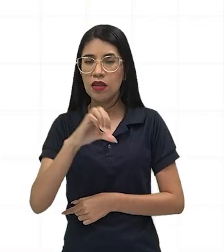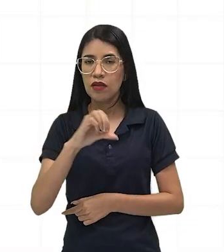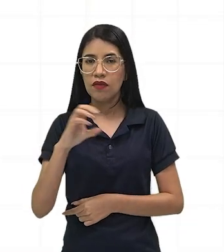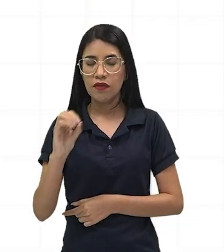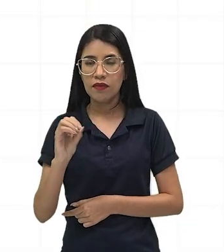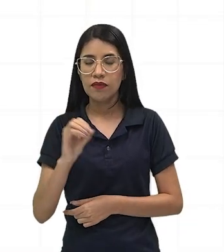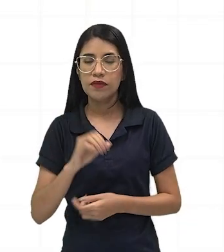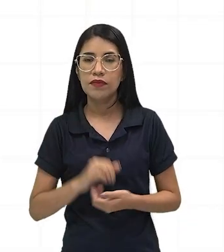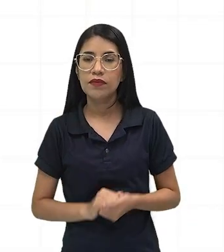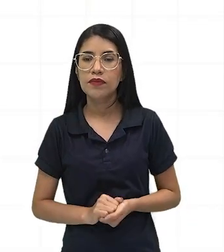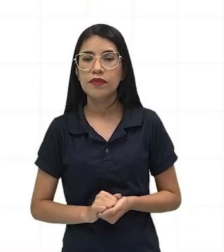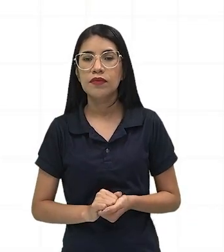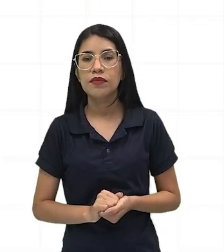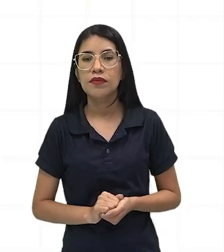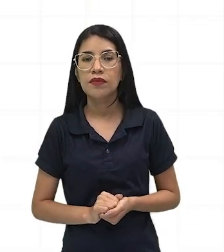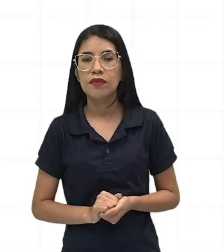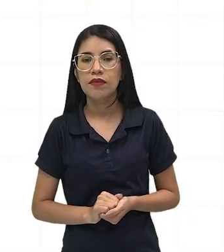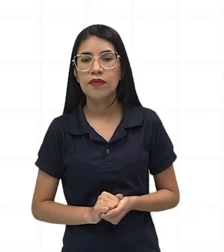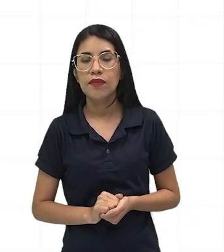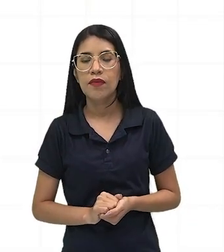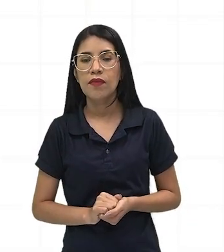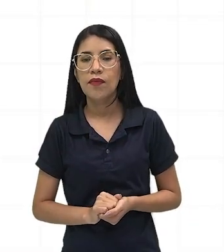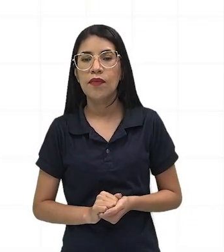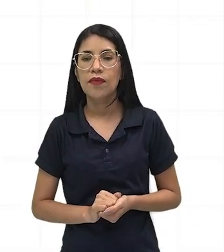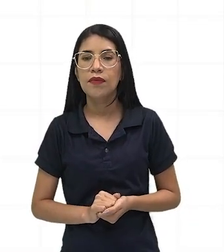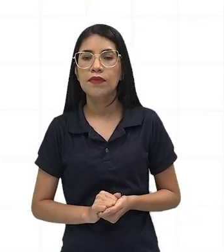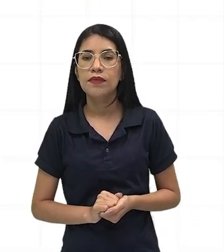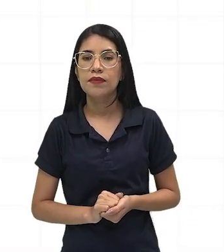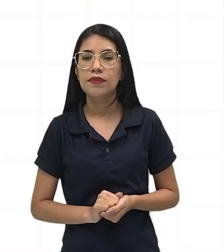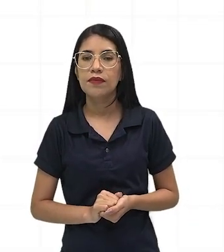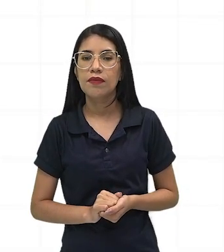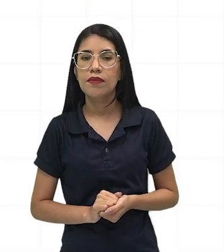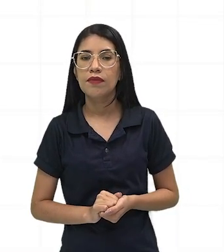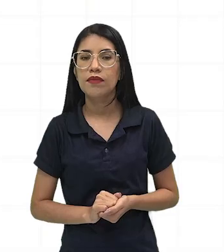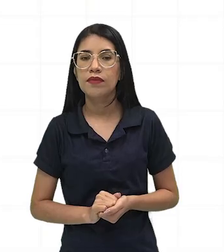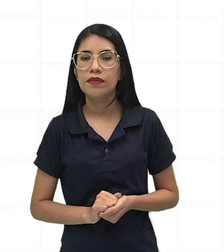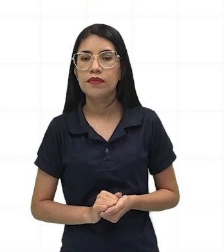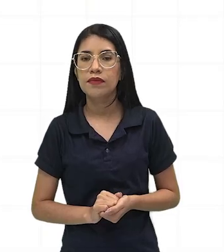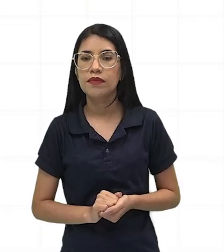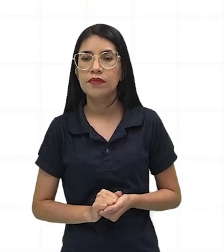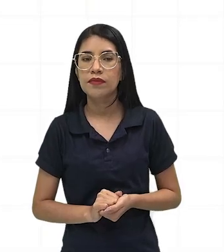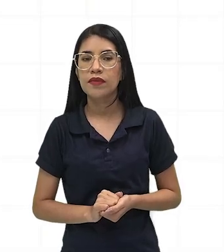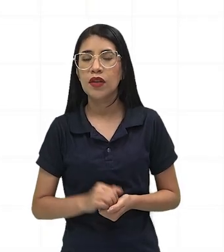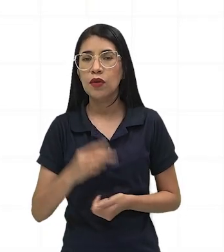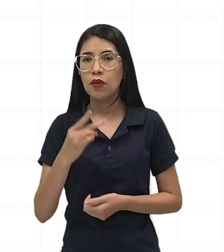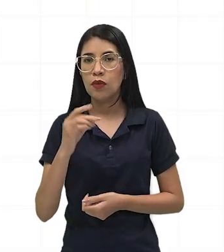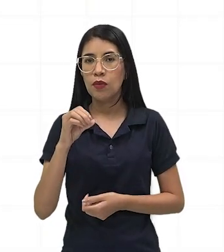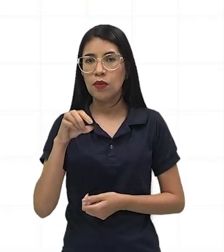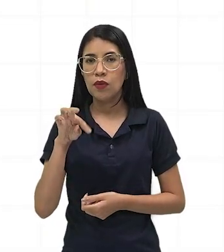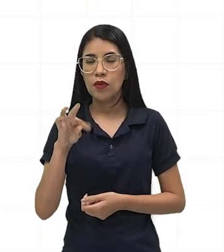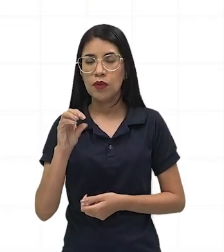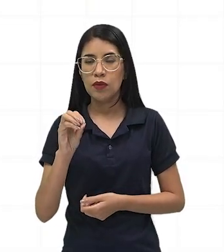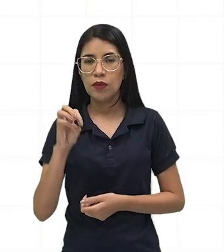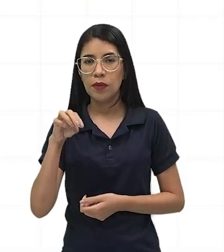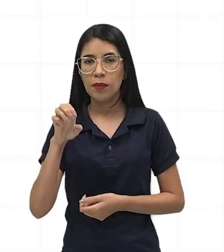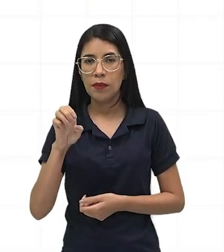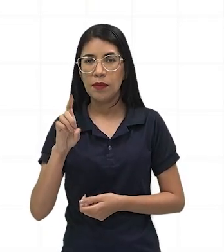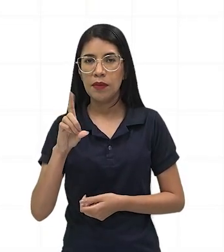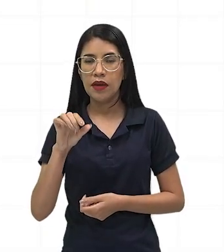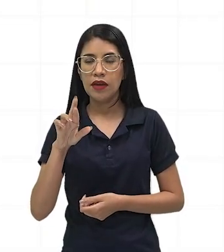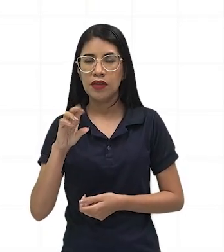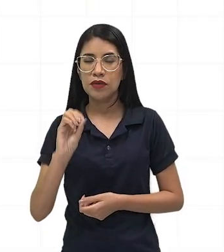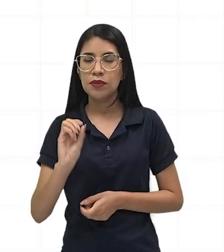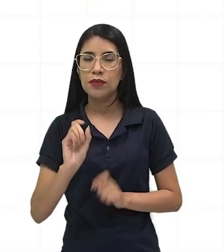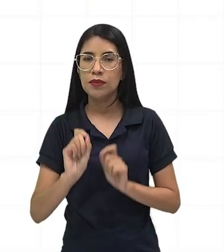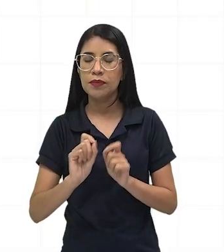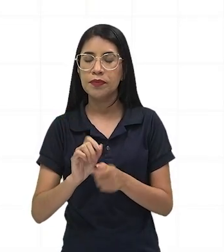Passando pelo ponto médio desse segmento. O que é o ponto médio? O ponto médio é quando